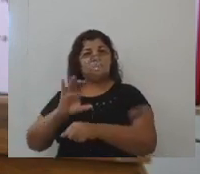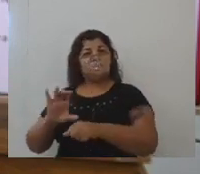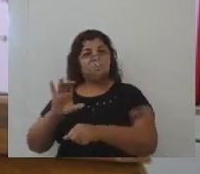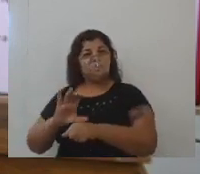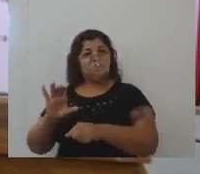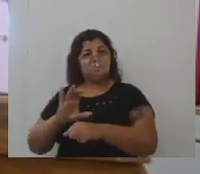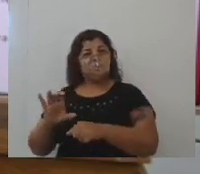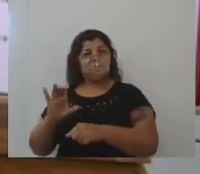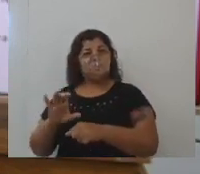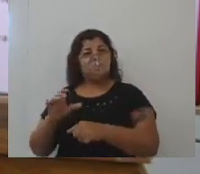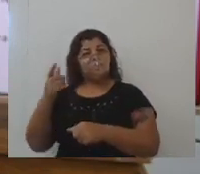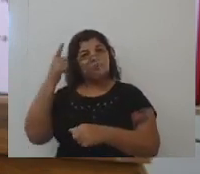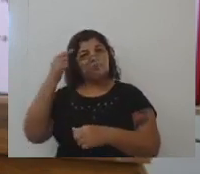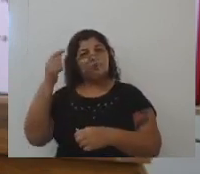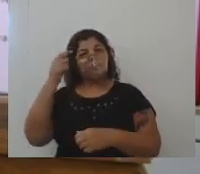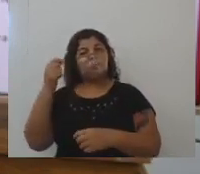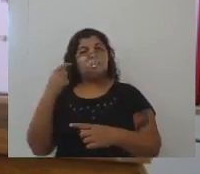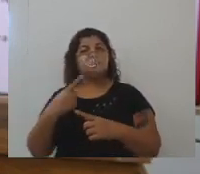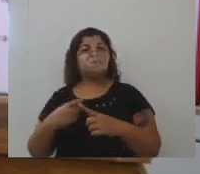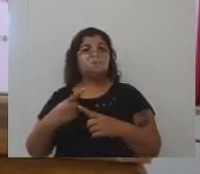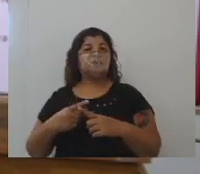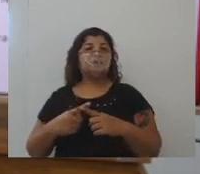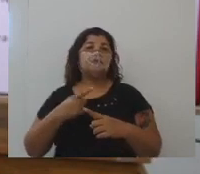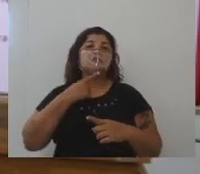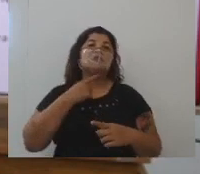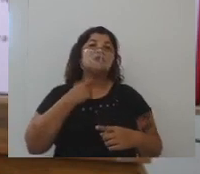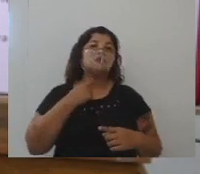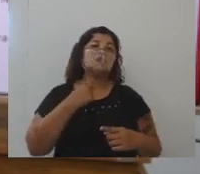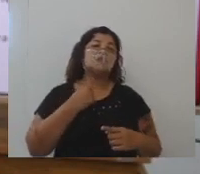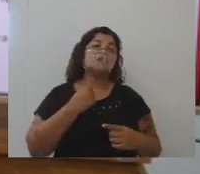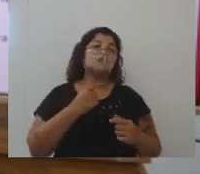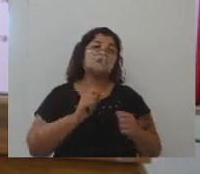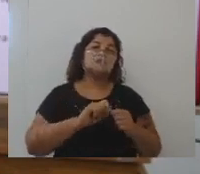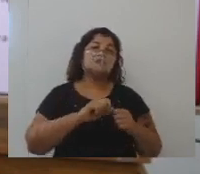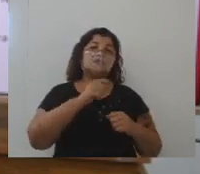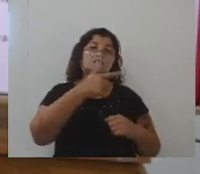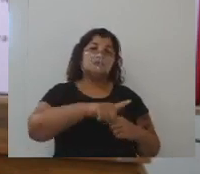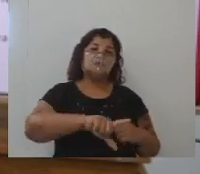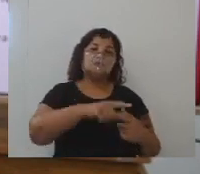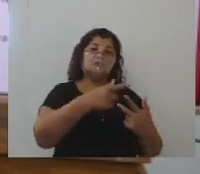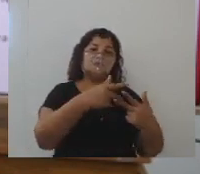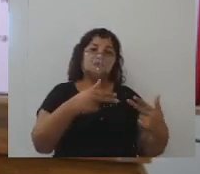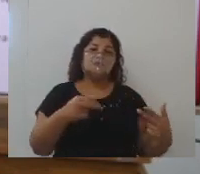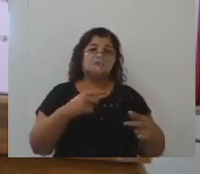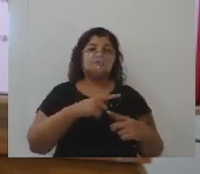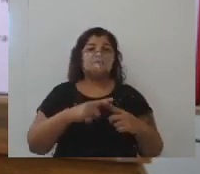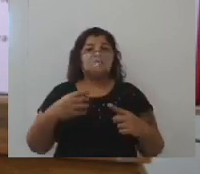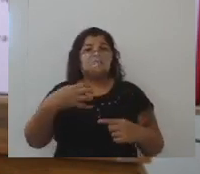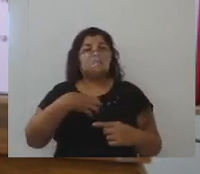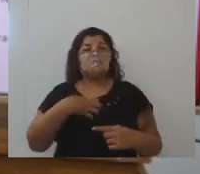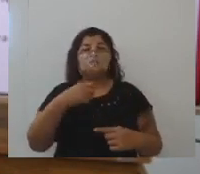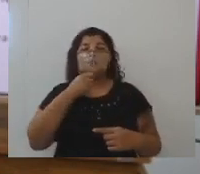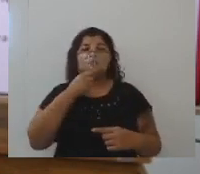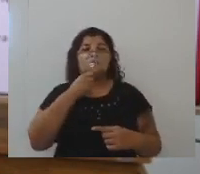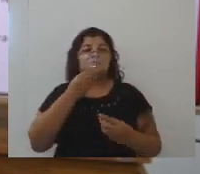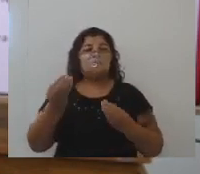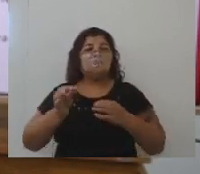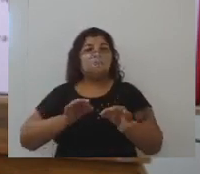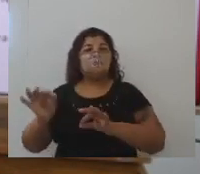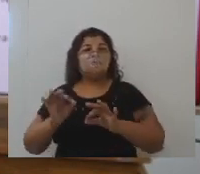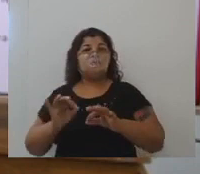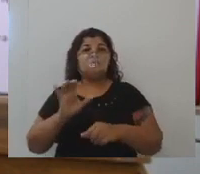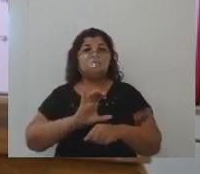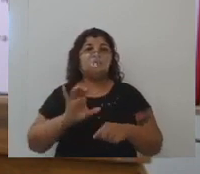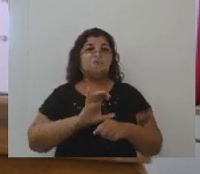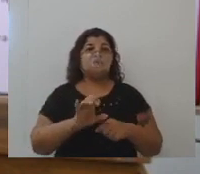determinado curso, quando na verdade ele queria fazer outra coisa, mas ele não se sente preparado para enfrentar os desafios de cursos que são